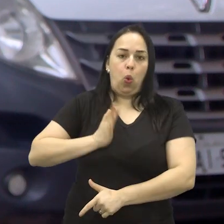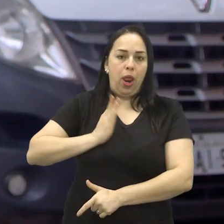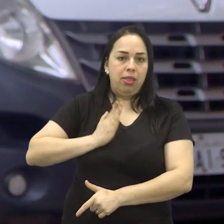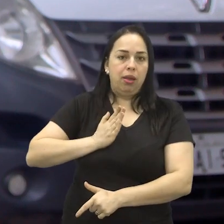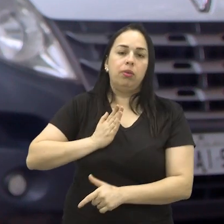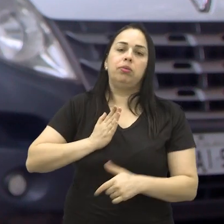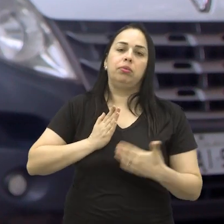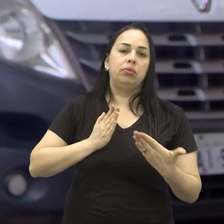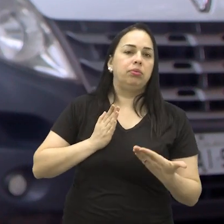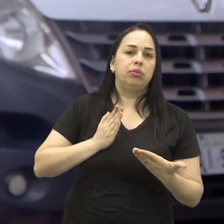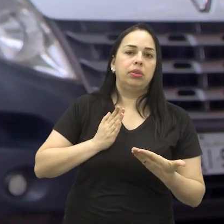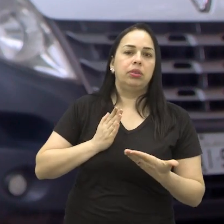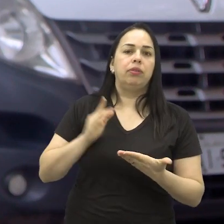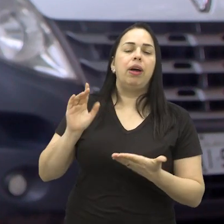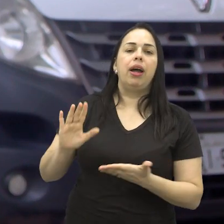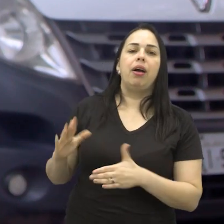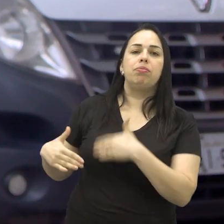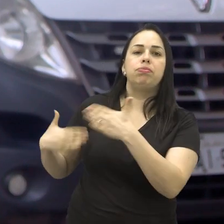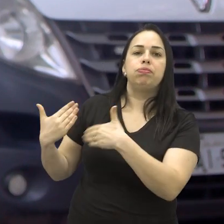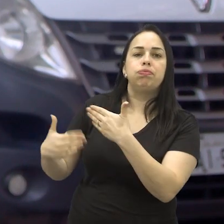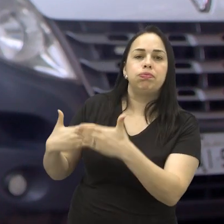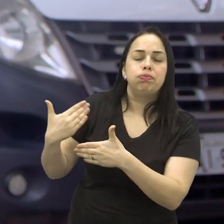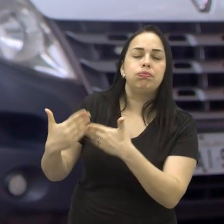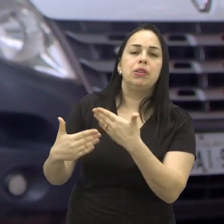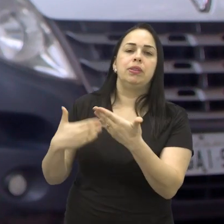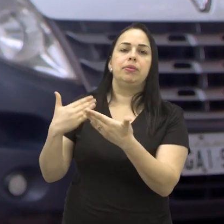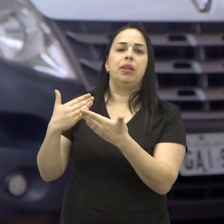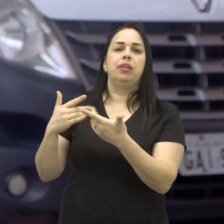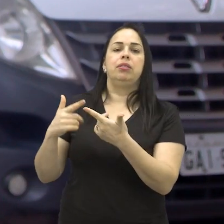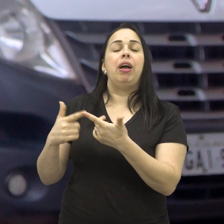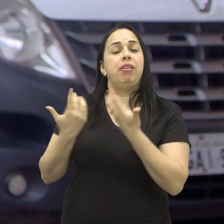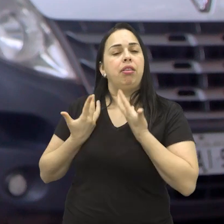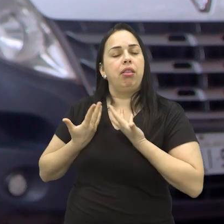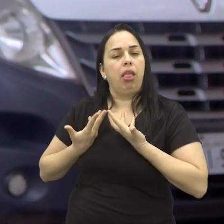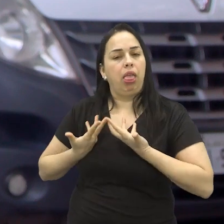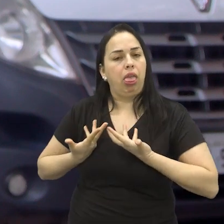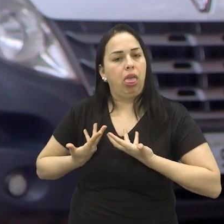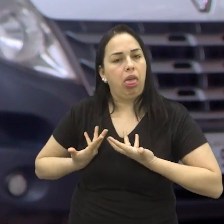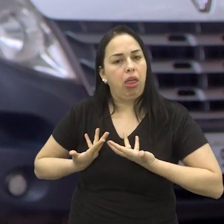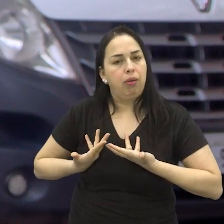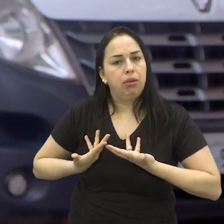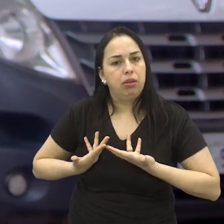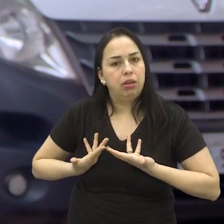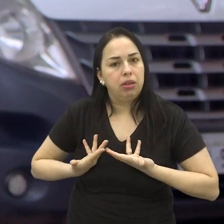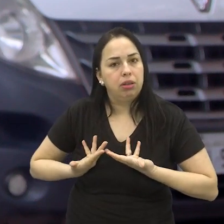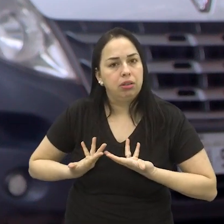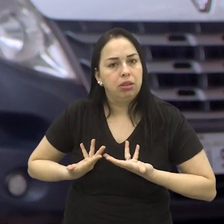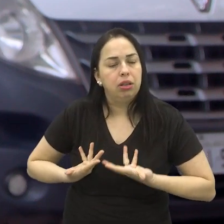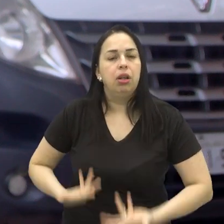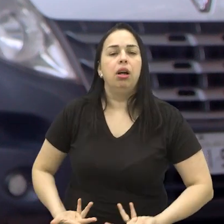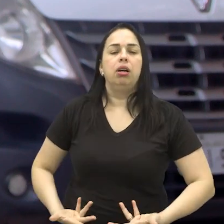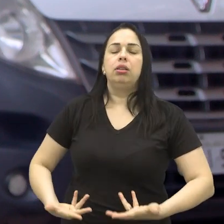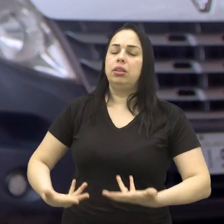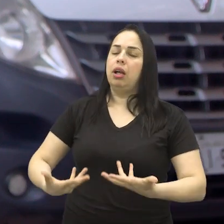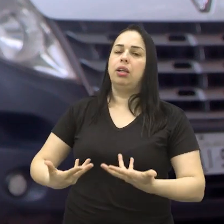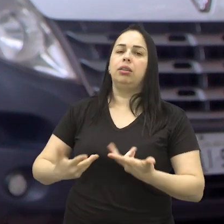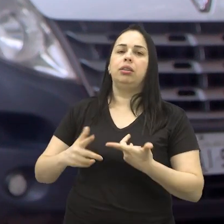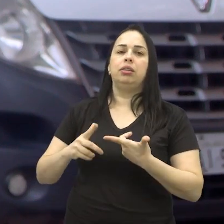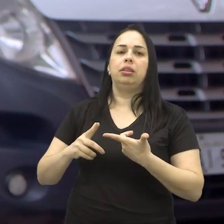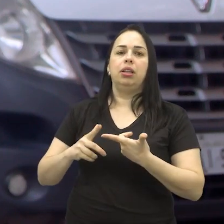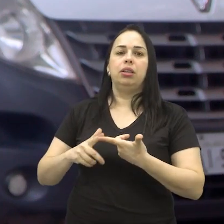problema, ela vai evoluir com problemas de cansaço, né? Um cansaço